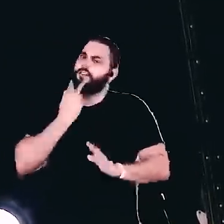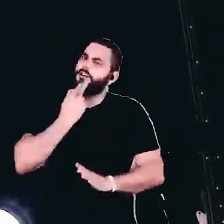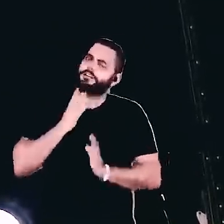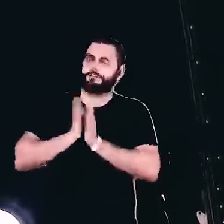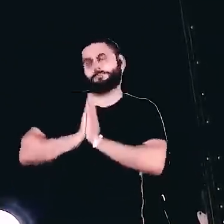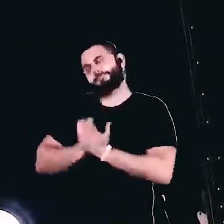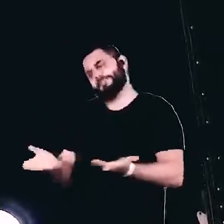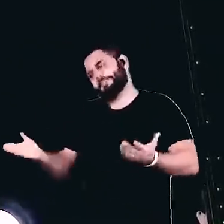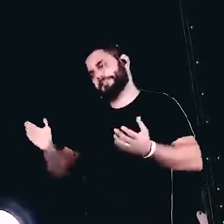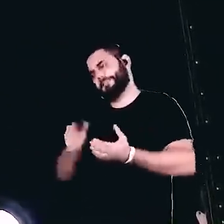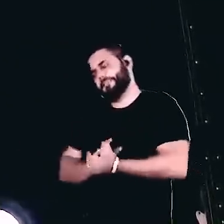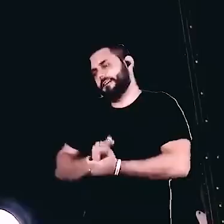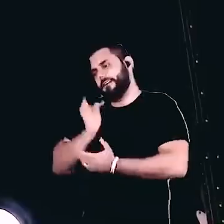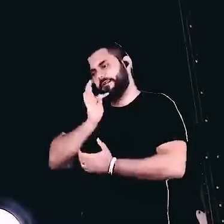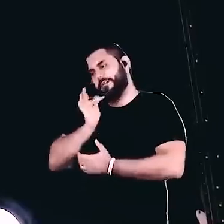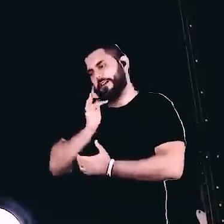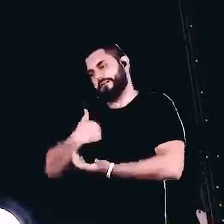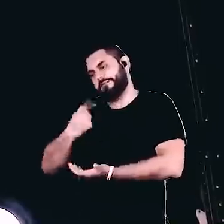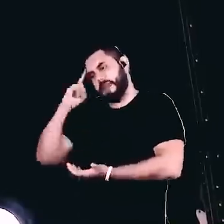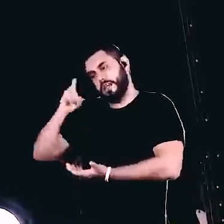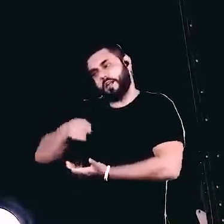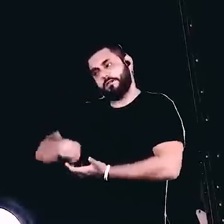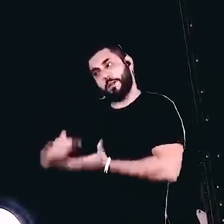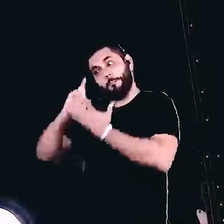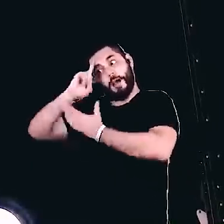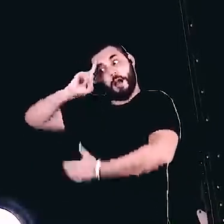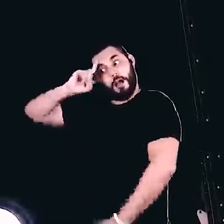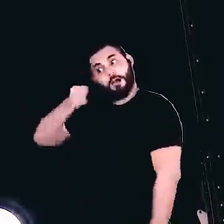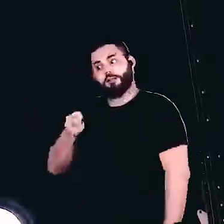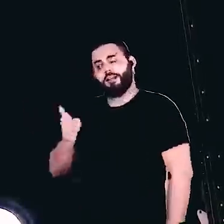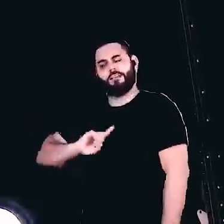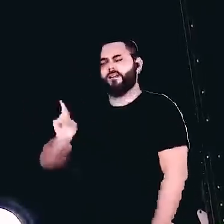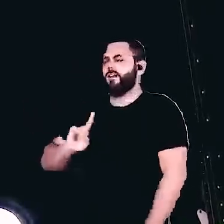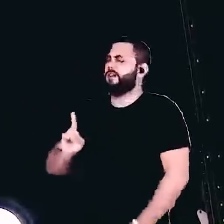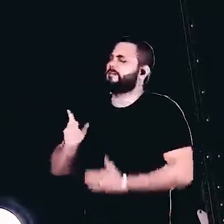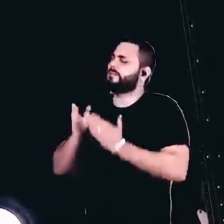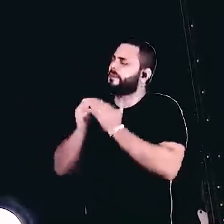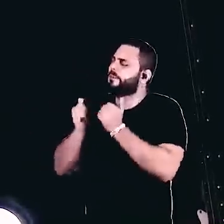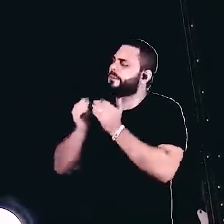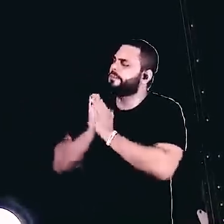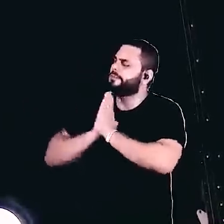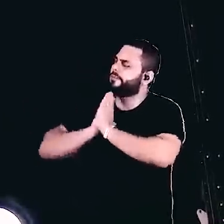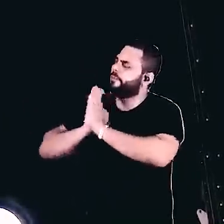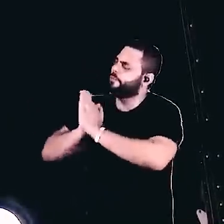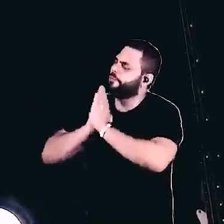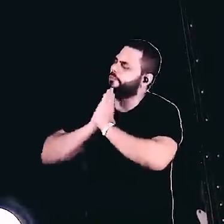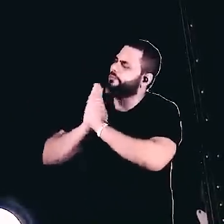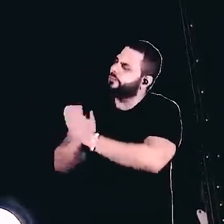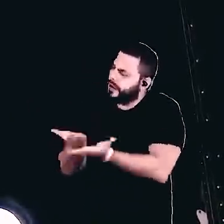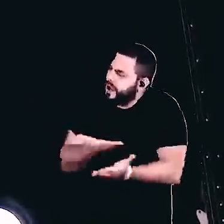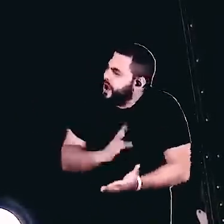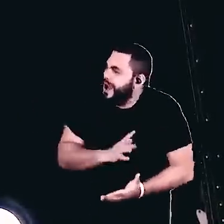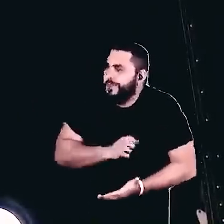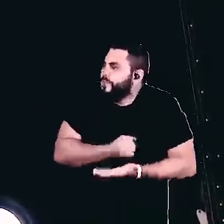Filemão, eu poderia mandar você receber Onésimo de volta, mas eu prefiro te apelar com base no